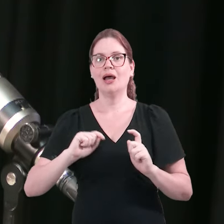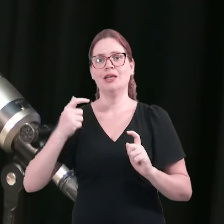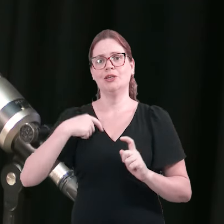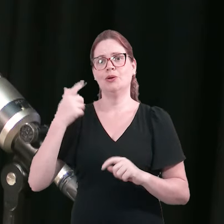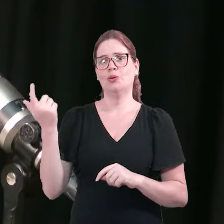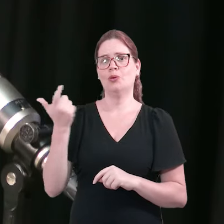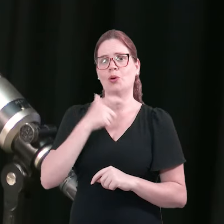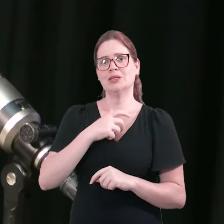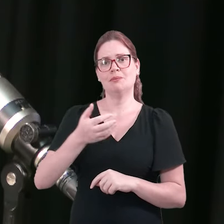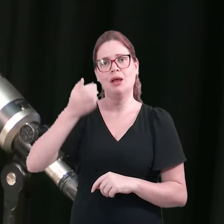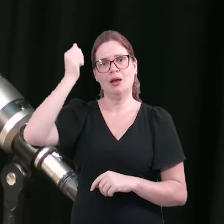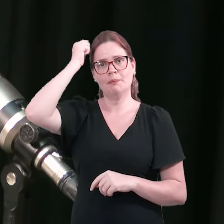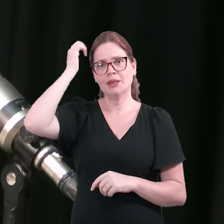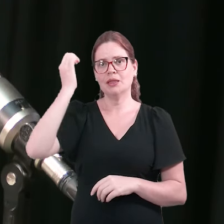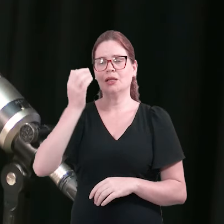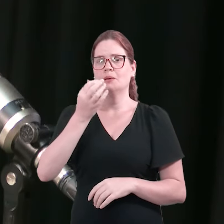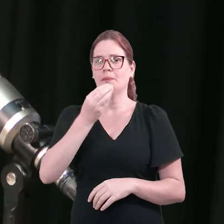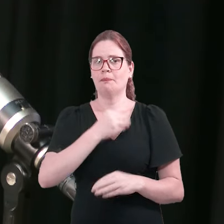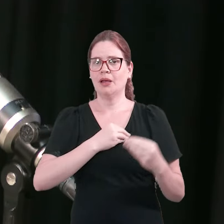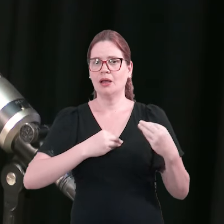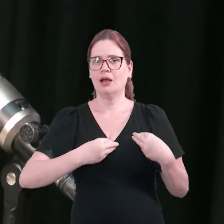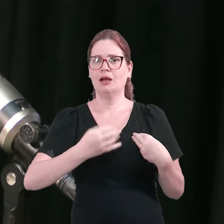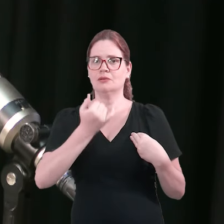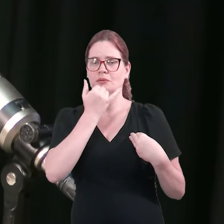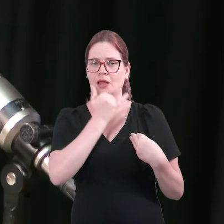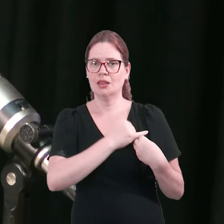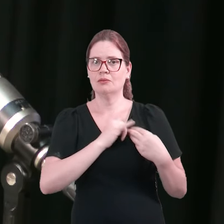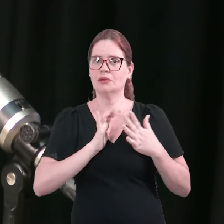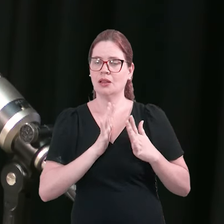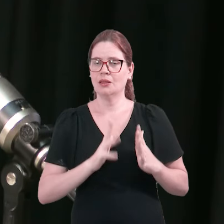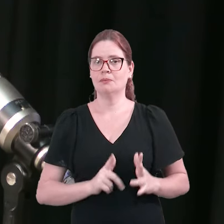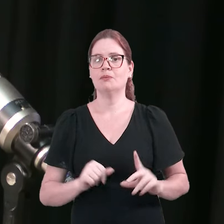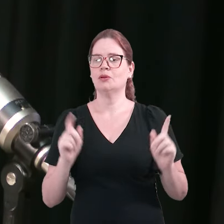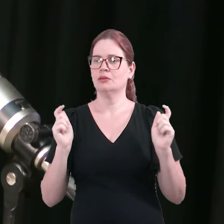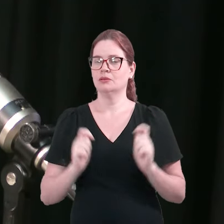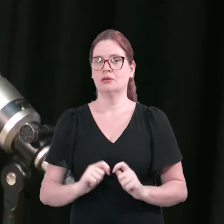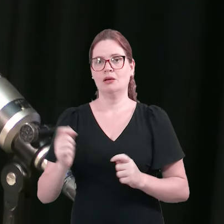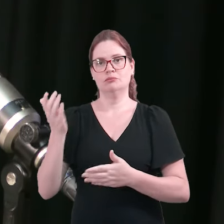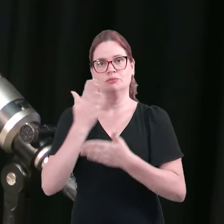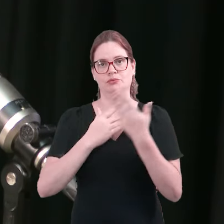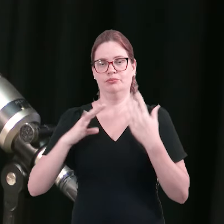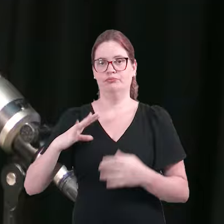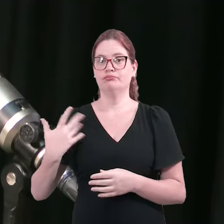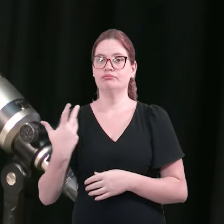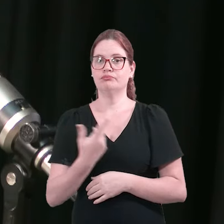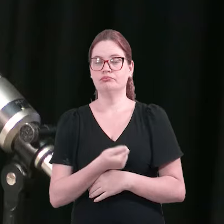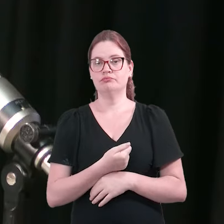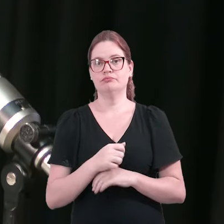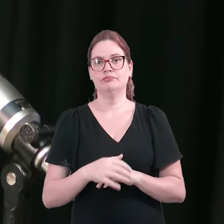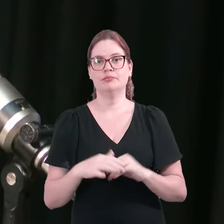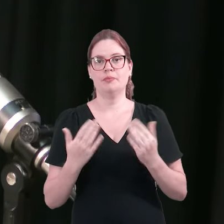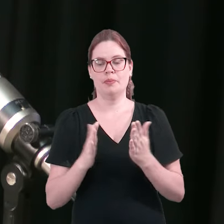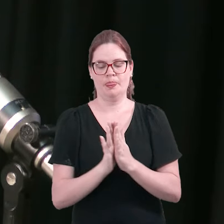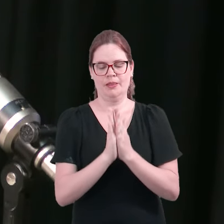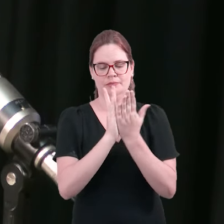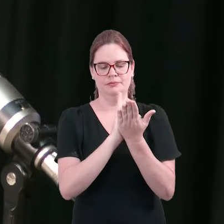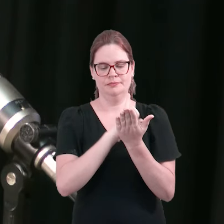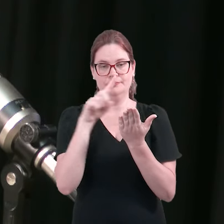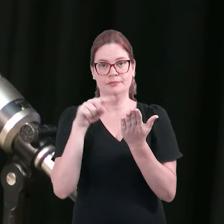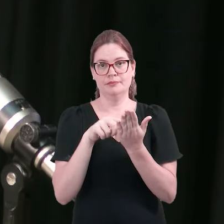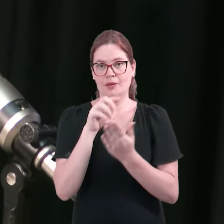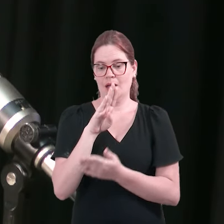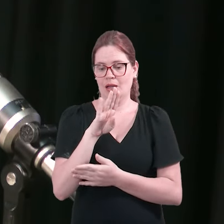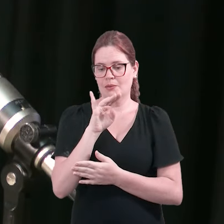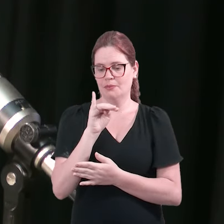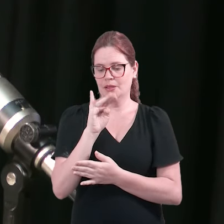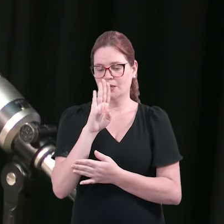que traz salvação para a vida do homem. E talvez a Bíblia, na sua essência, seja o